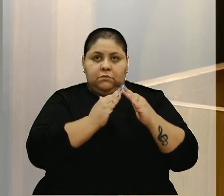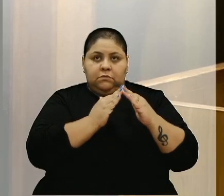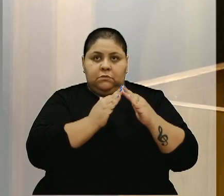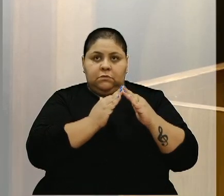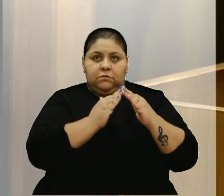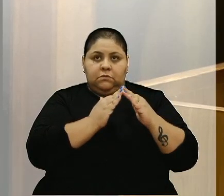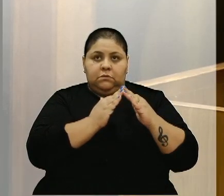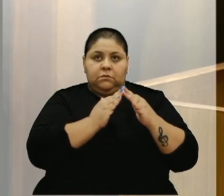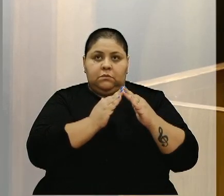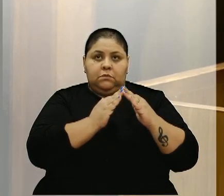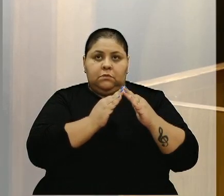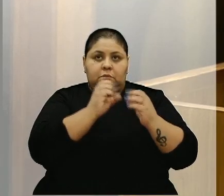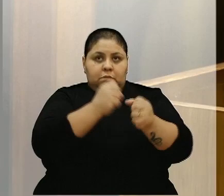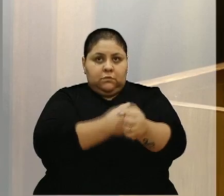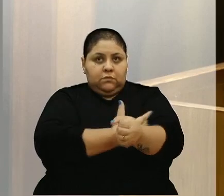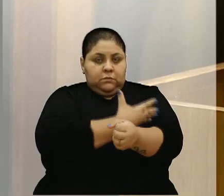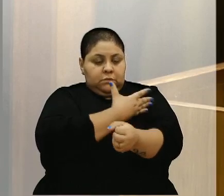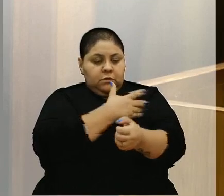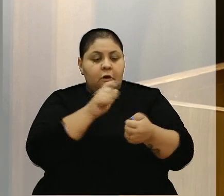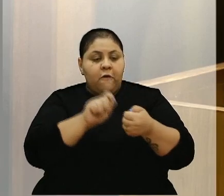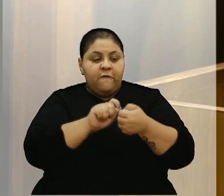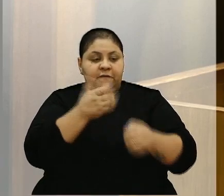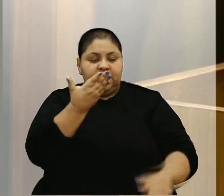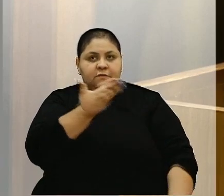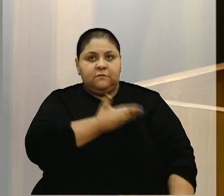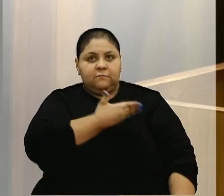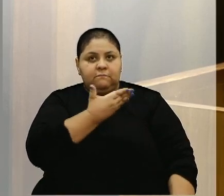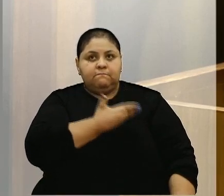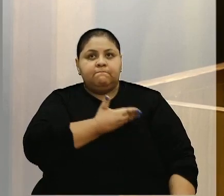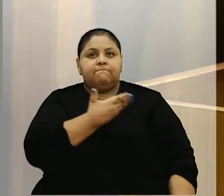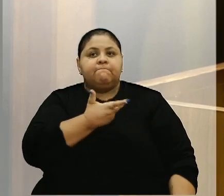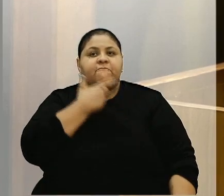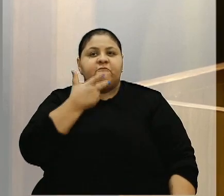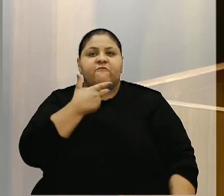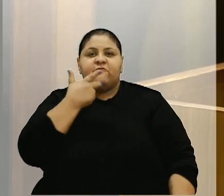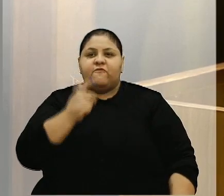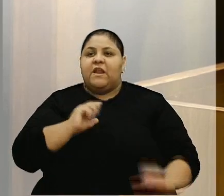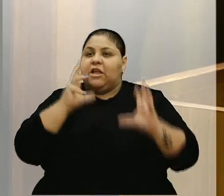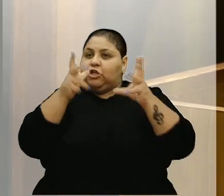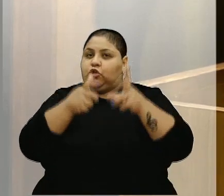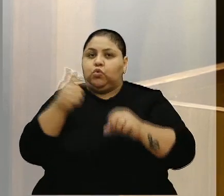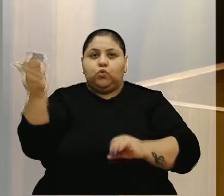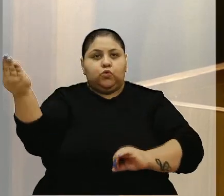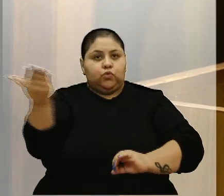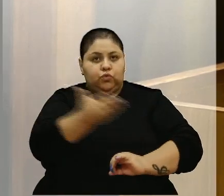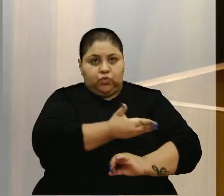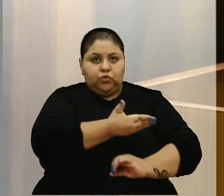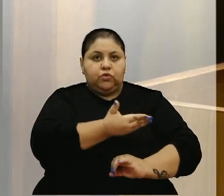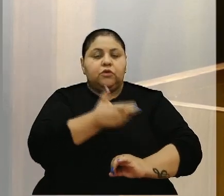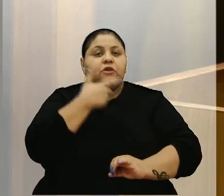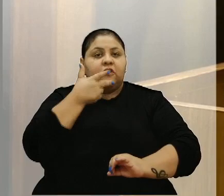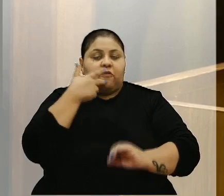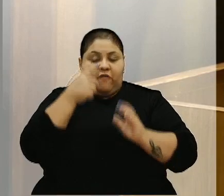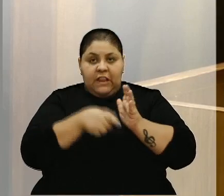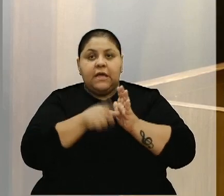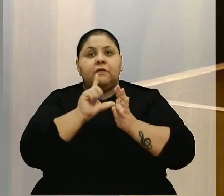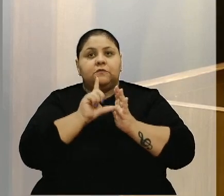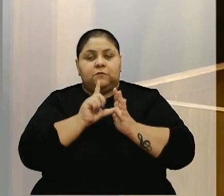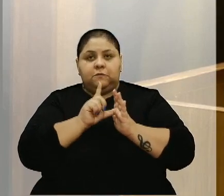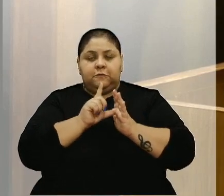com muita emoção, porque fiz amigos, e isso eu falo a todos os colegas vereadores, a todos os colegas que eu citei anteriormente.